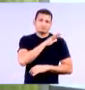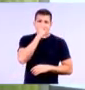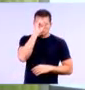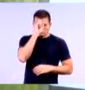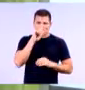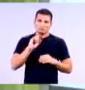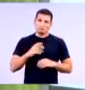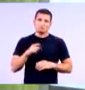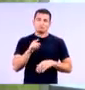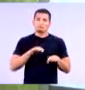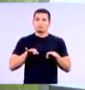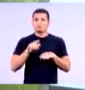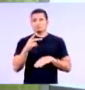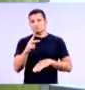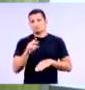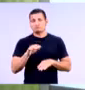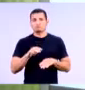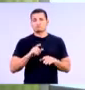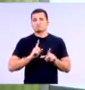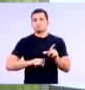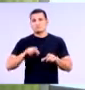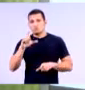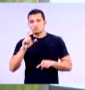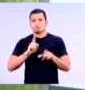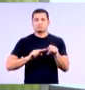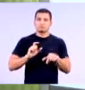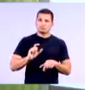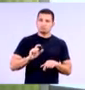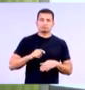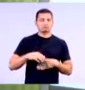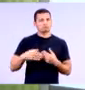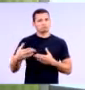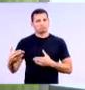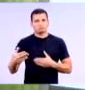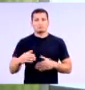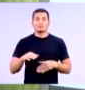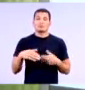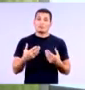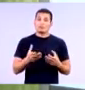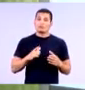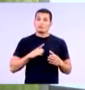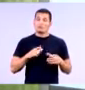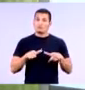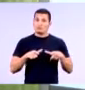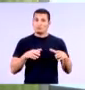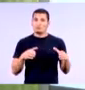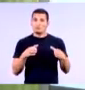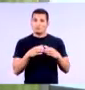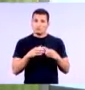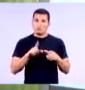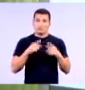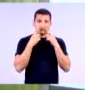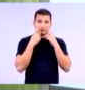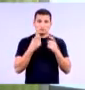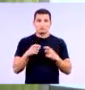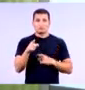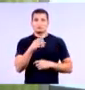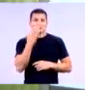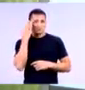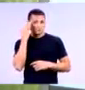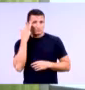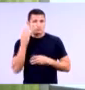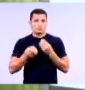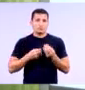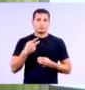seus próprios padrões, maiúsculo, minúsculo e assim por diante. Mas quando você trabalha em equipe, é interessante você saber como a sua